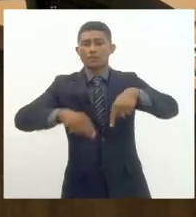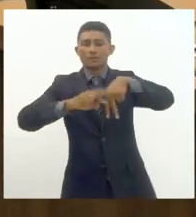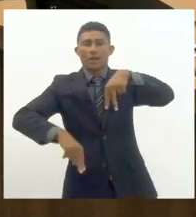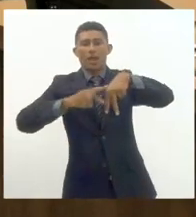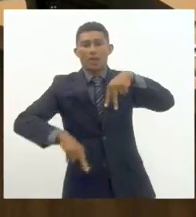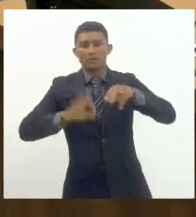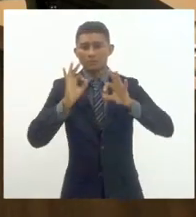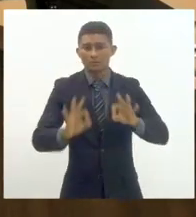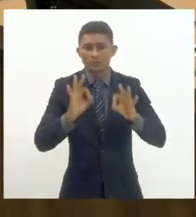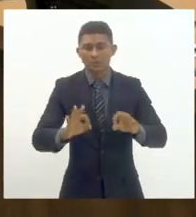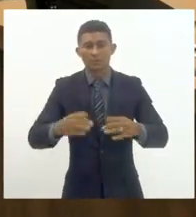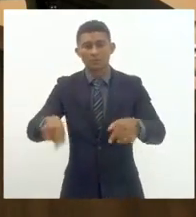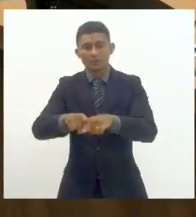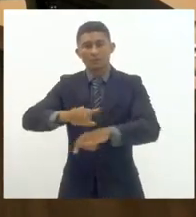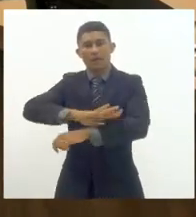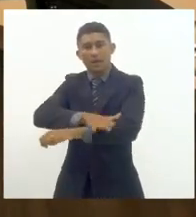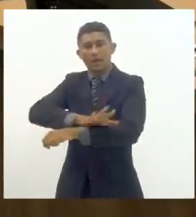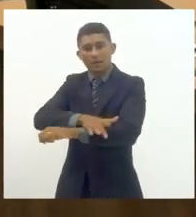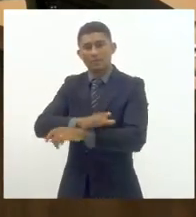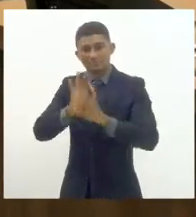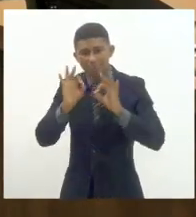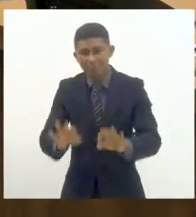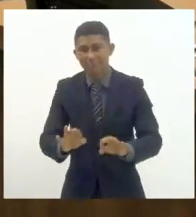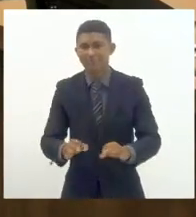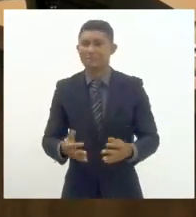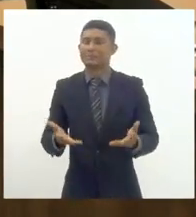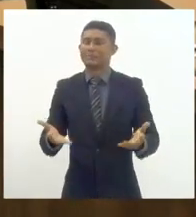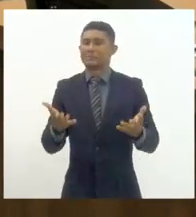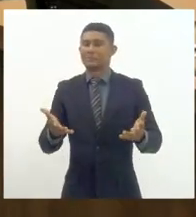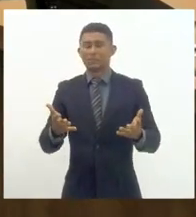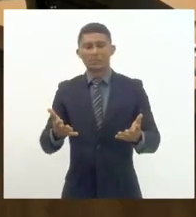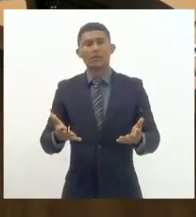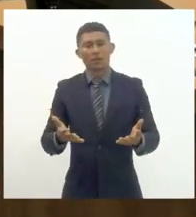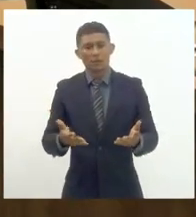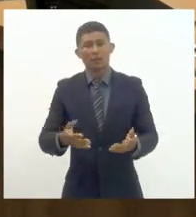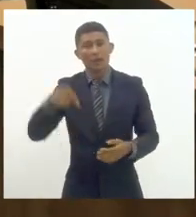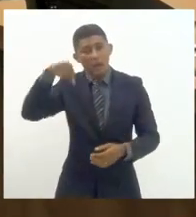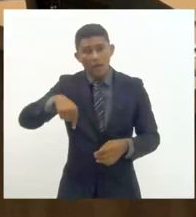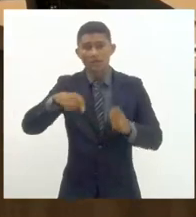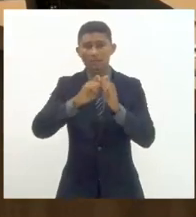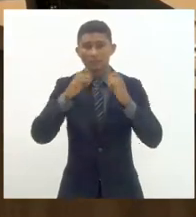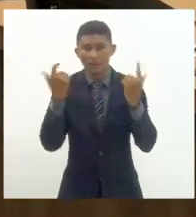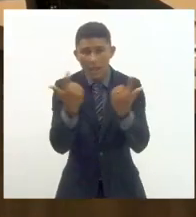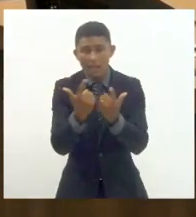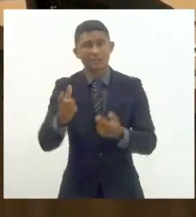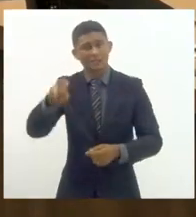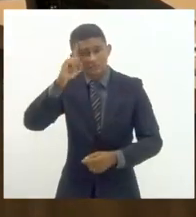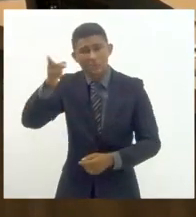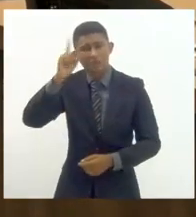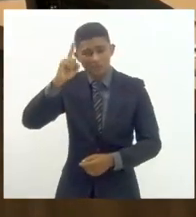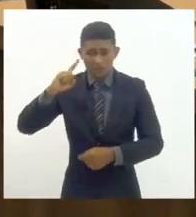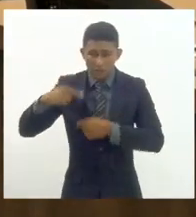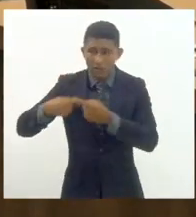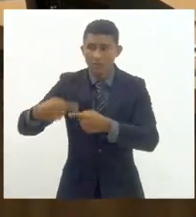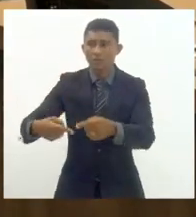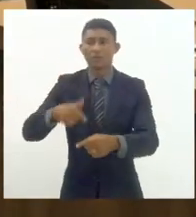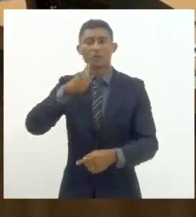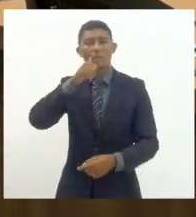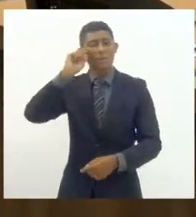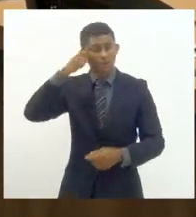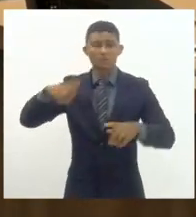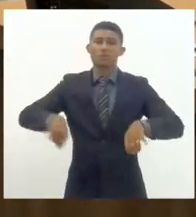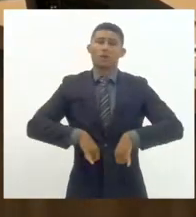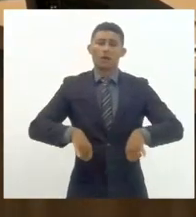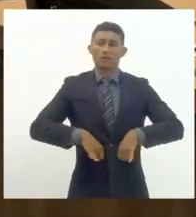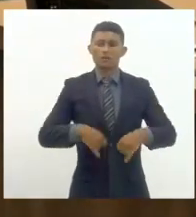gênero, isso é racismo, isso é a lógica que tem se colocado nesse plenário diuturnamente contra as mulheres pretas.